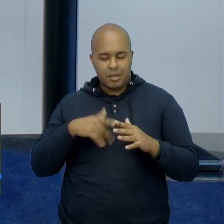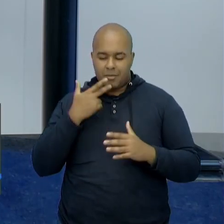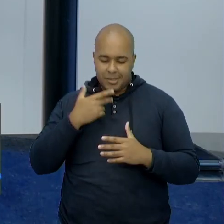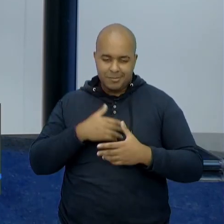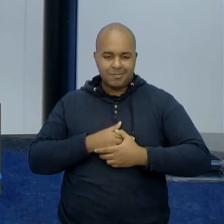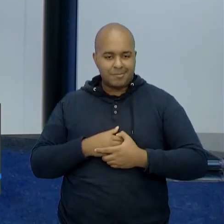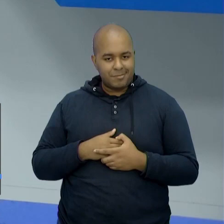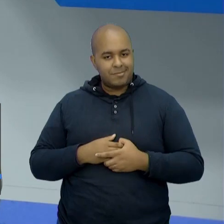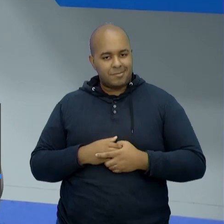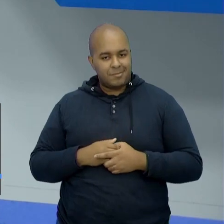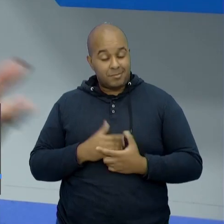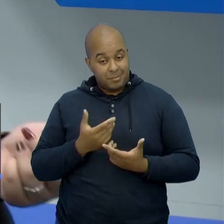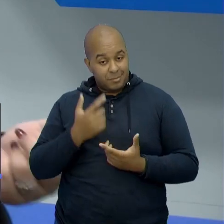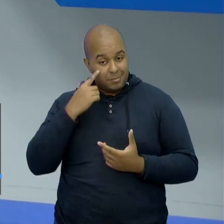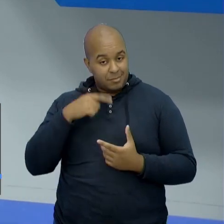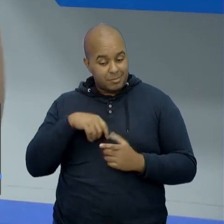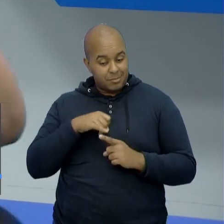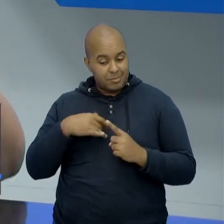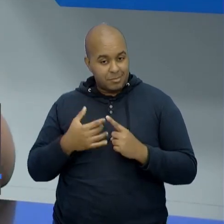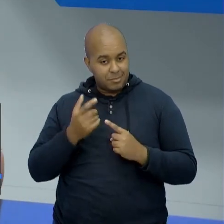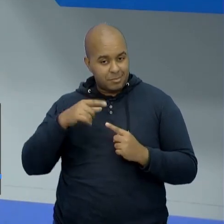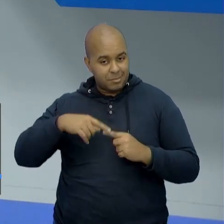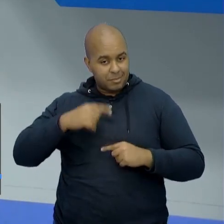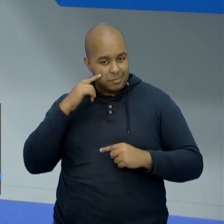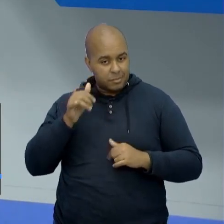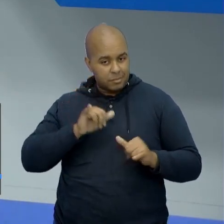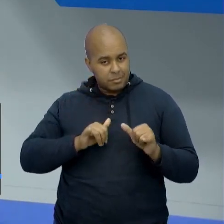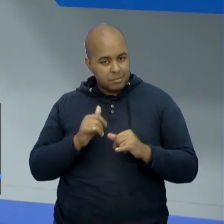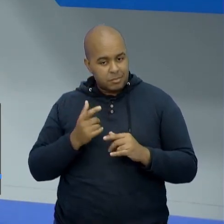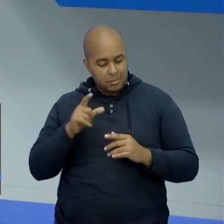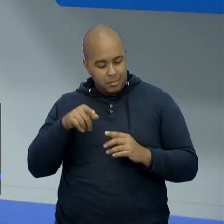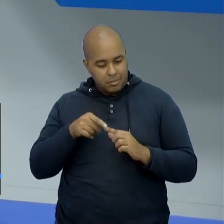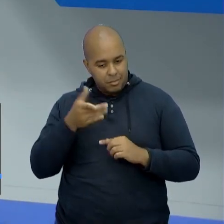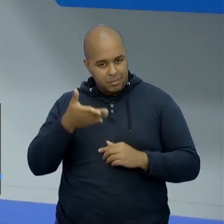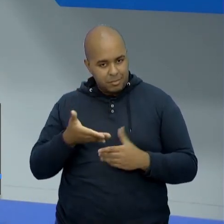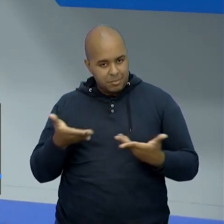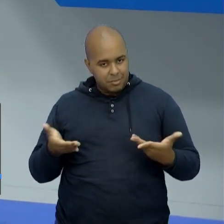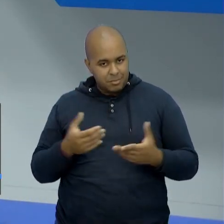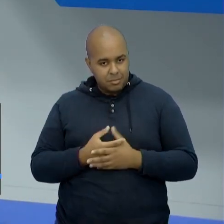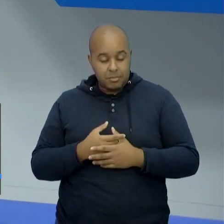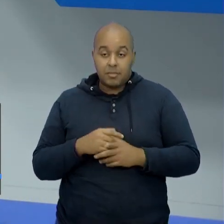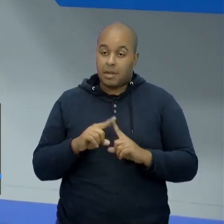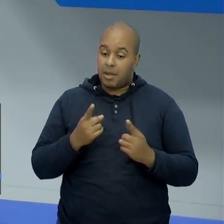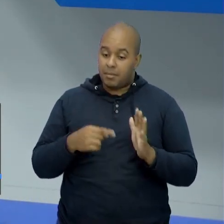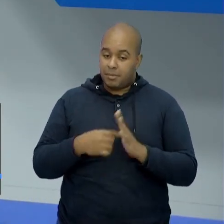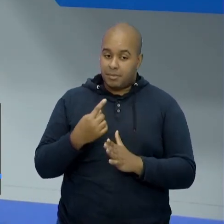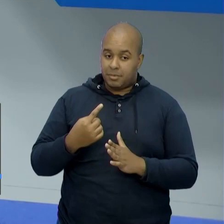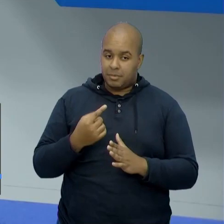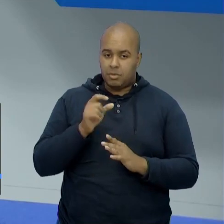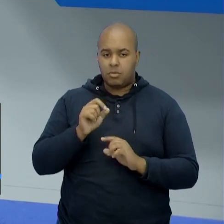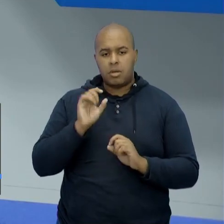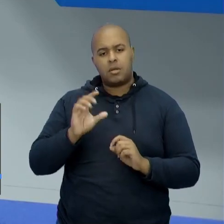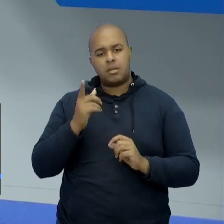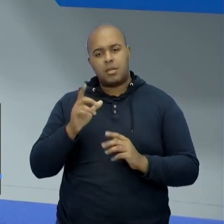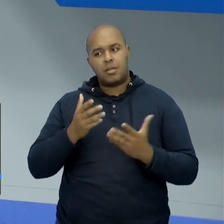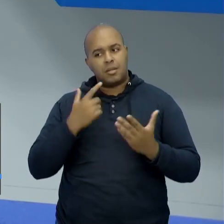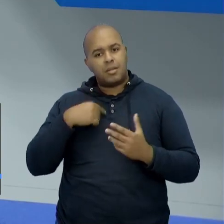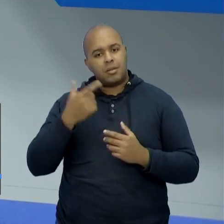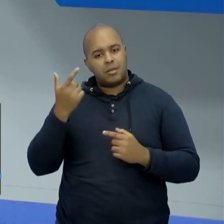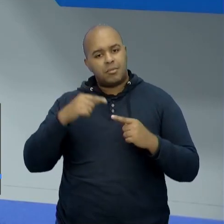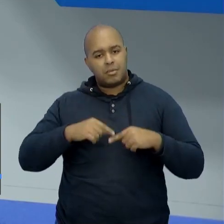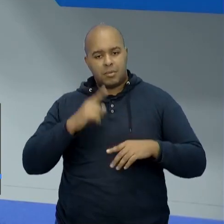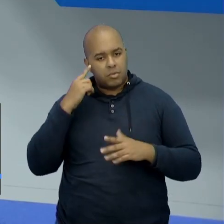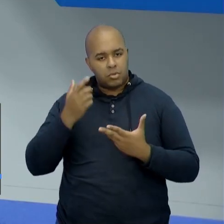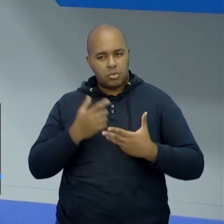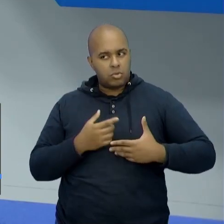confesso. Estamos aí, né, sociólogos da química, e é sobre isso. Mas primeiro, Dê, o que acontece? Também tem outra questão. Eu não